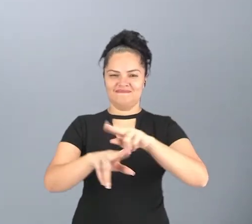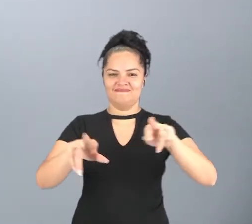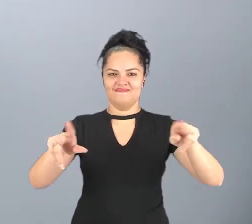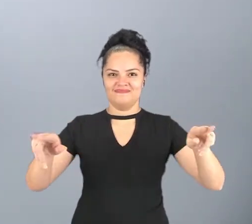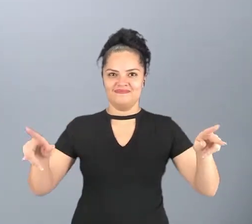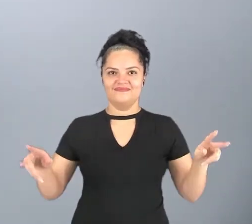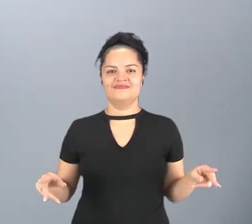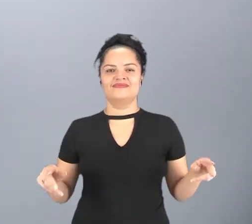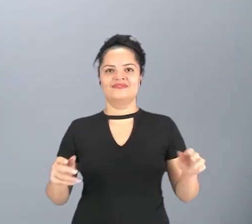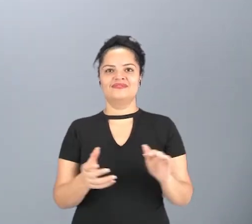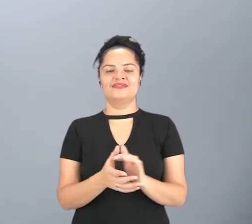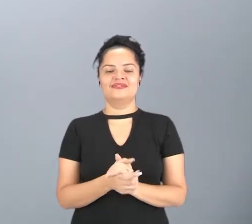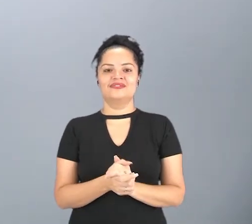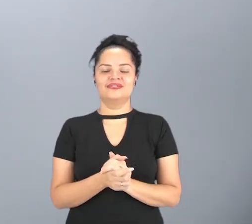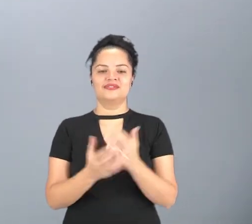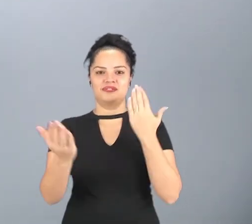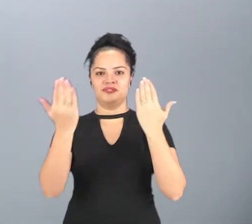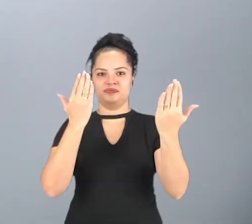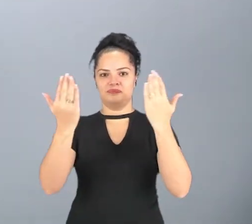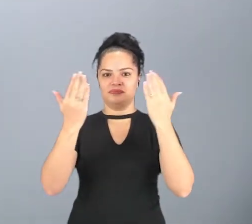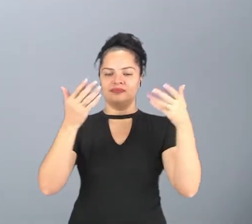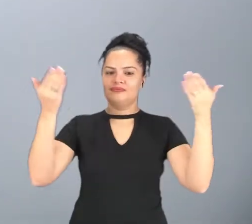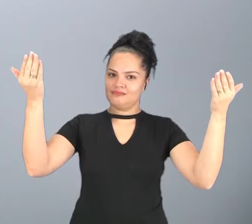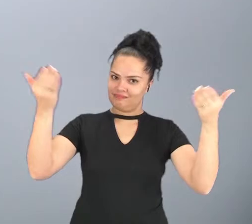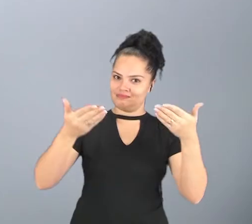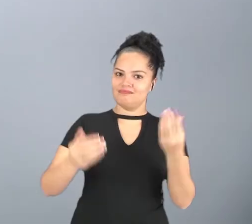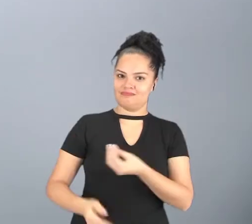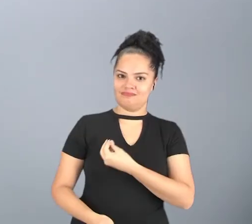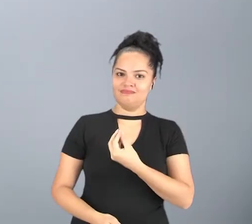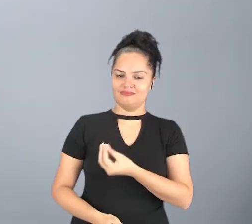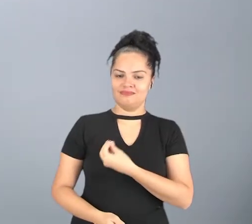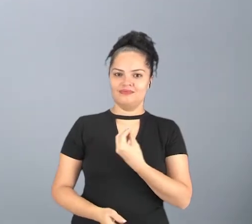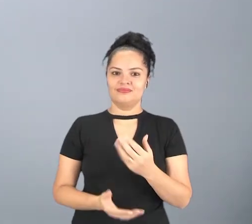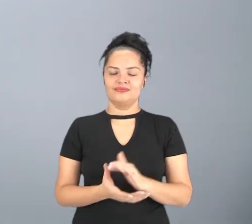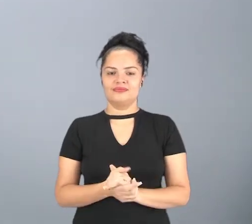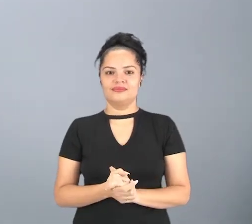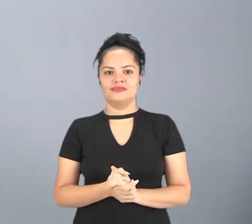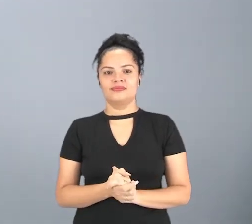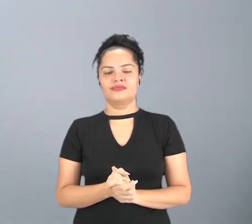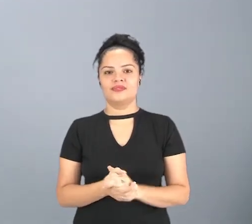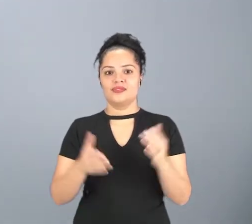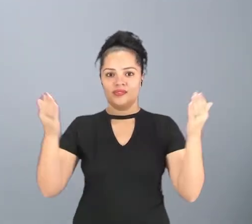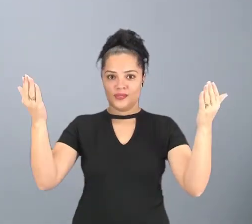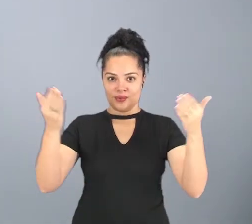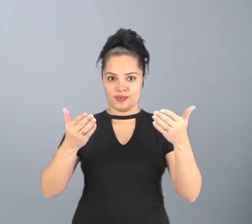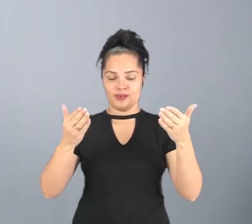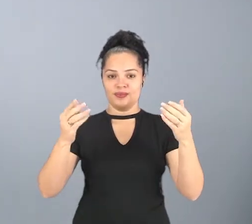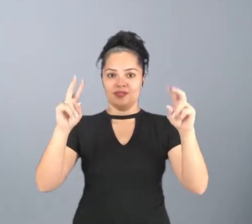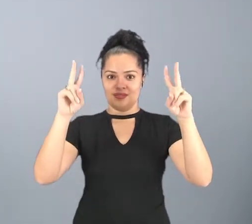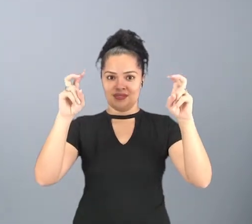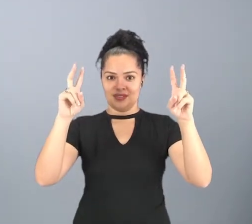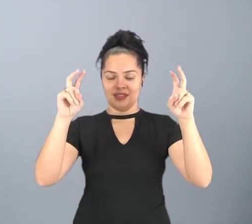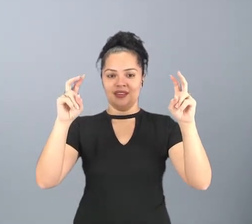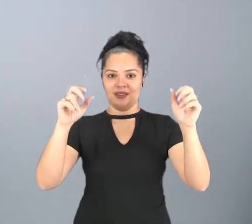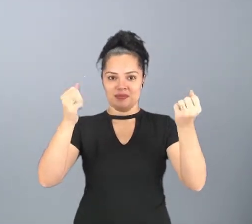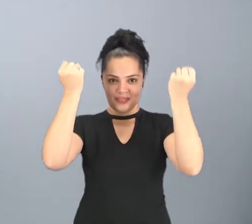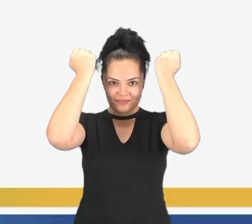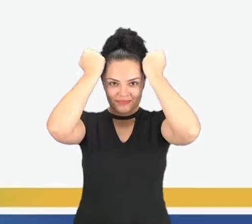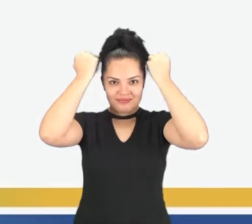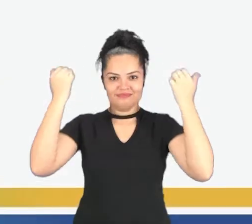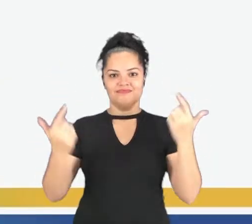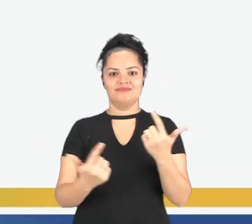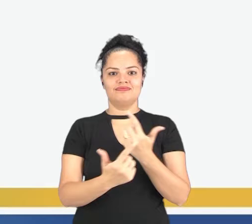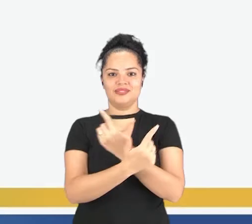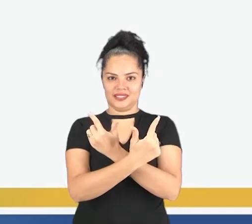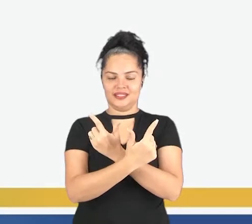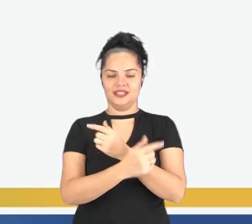astecas, né? E fazendo um paralelo com o presente. Então pessoal, hoje vamos falar sobre os maias, né? Qual era o